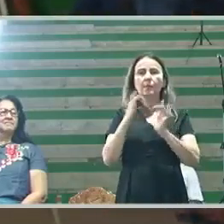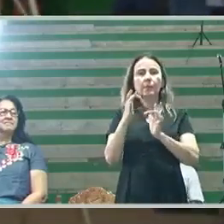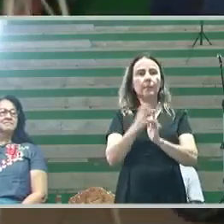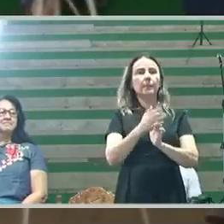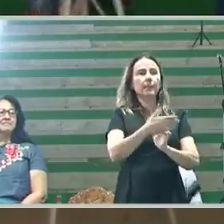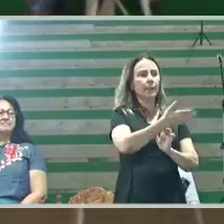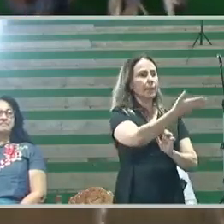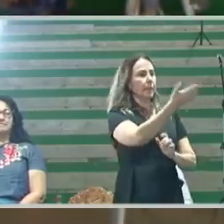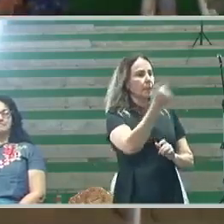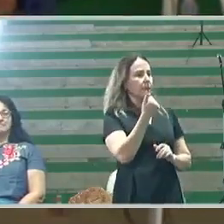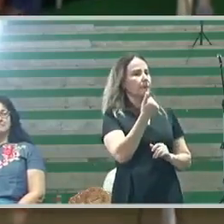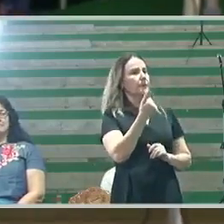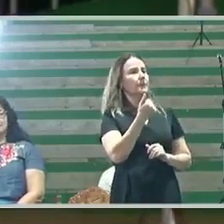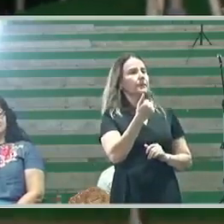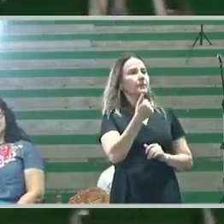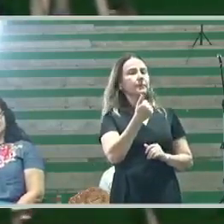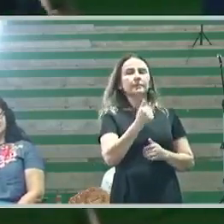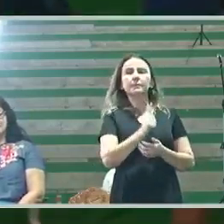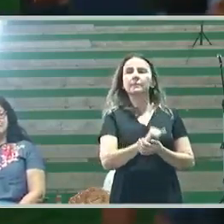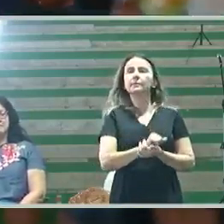Você mesmo.